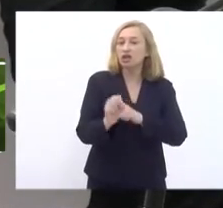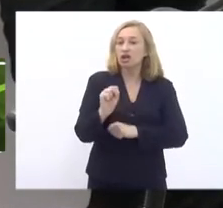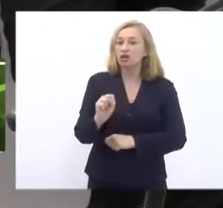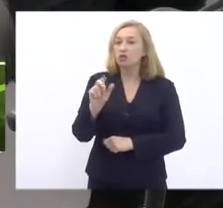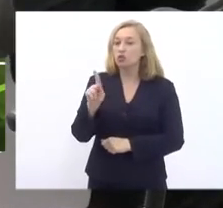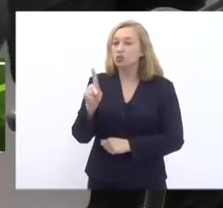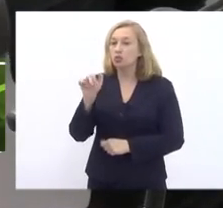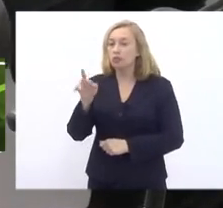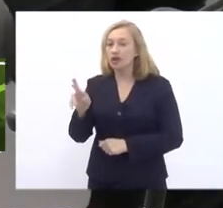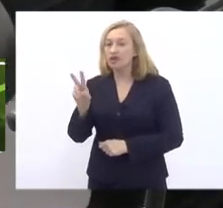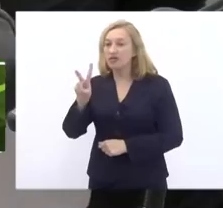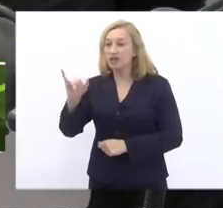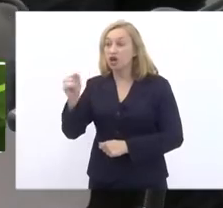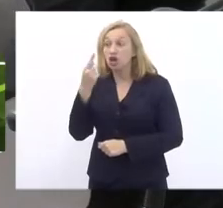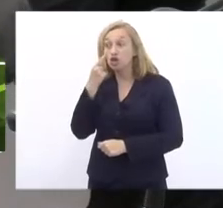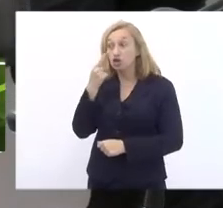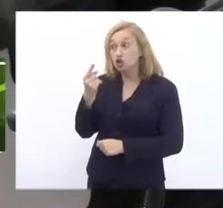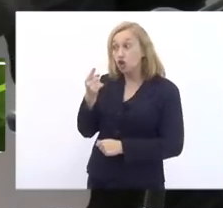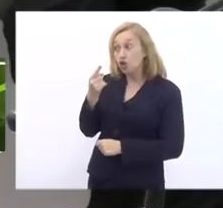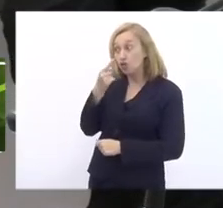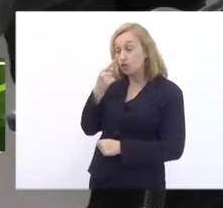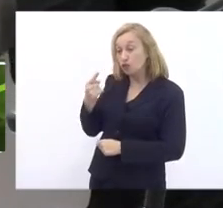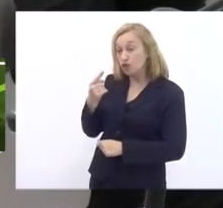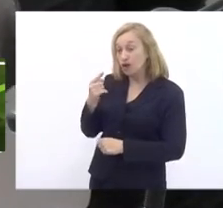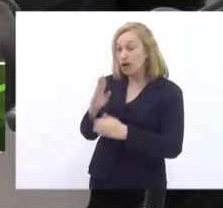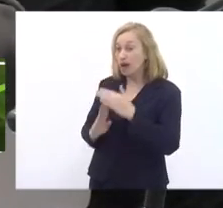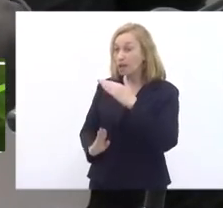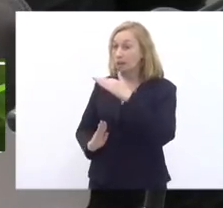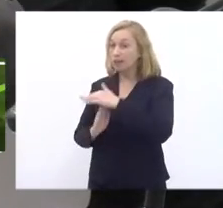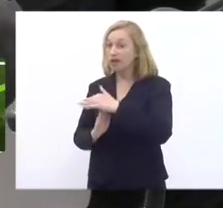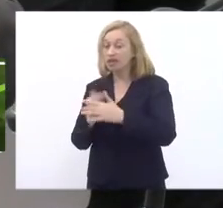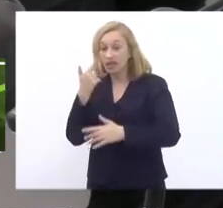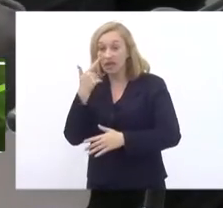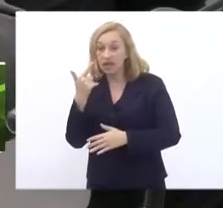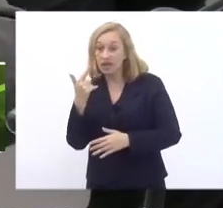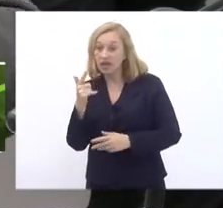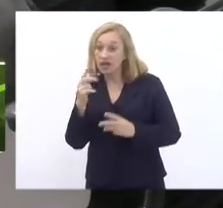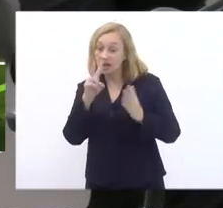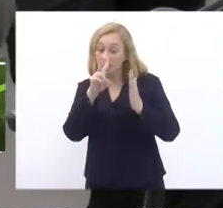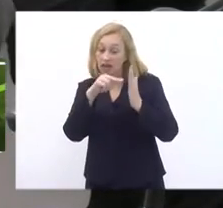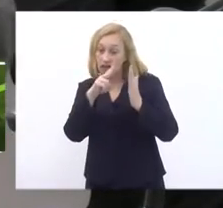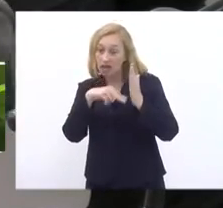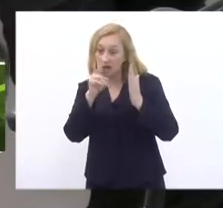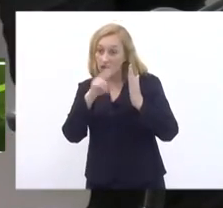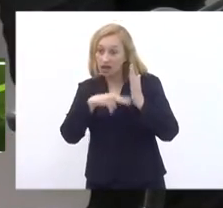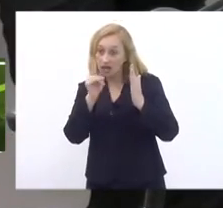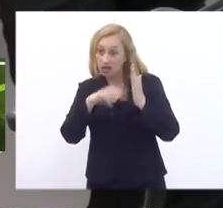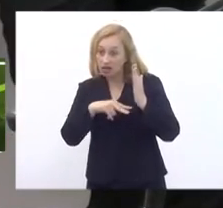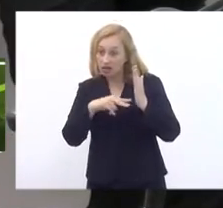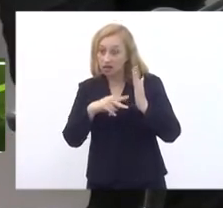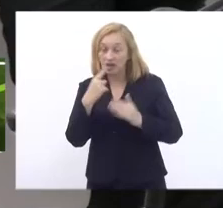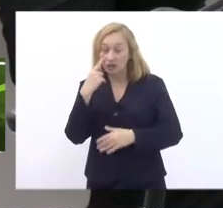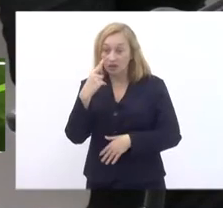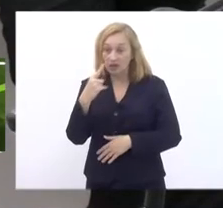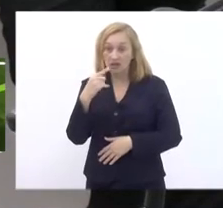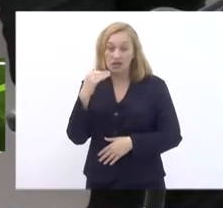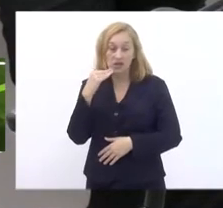só olhar as metas e ler o objeto da concessão para ver que, verificar que é um déficit de